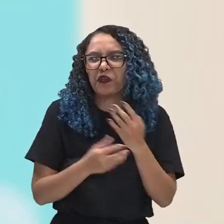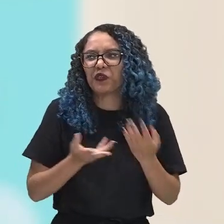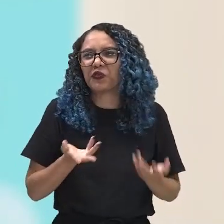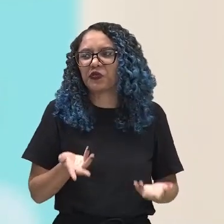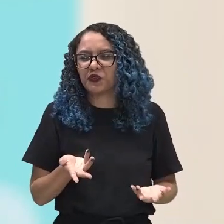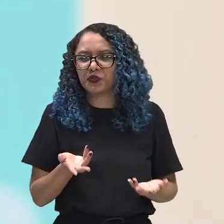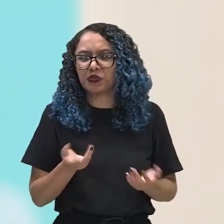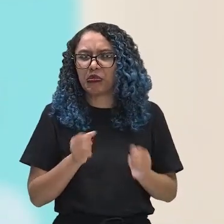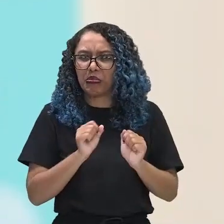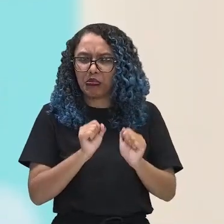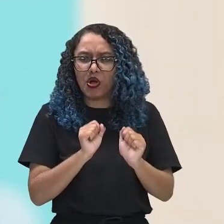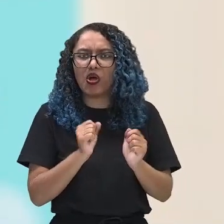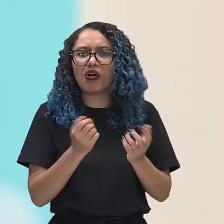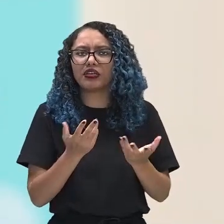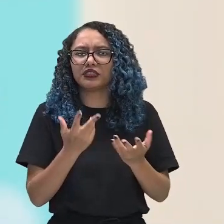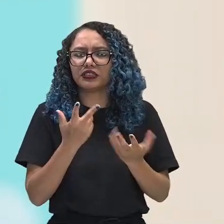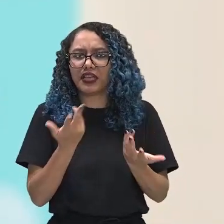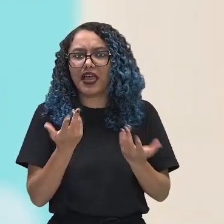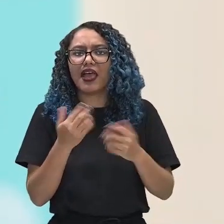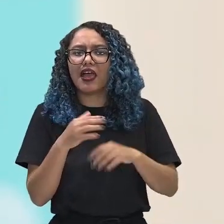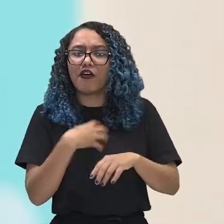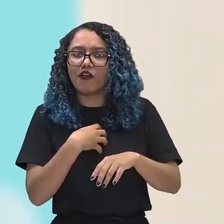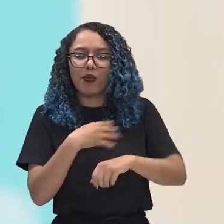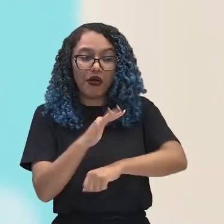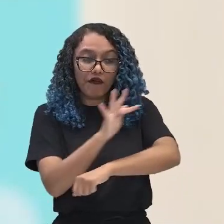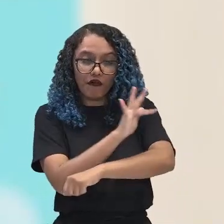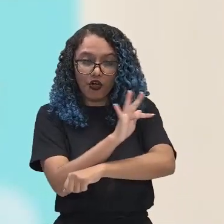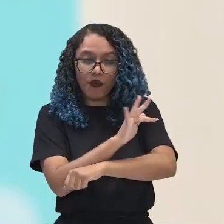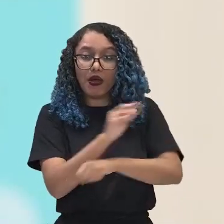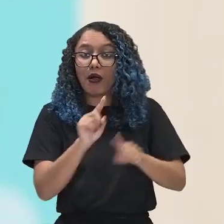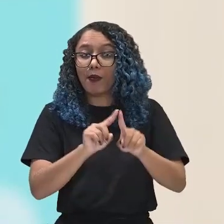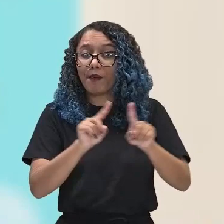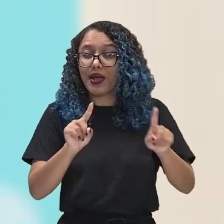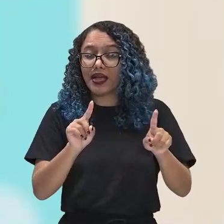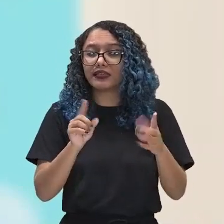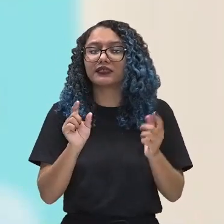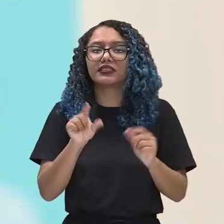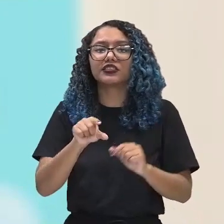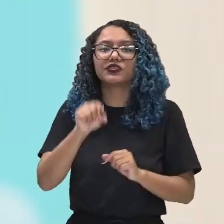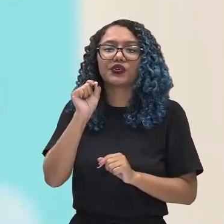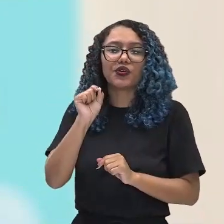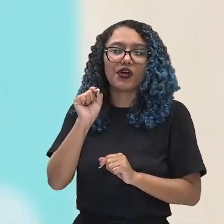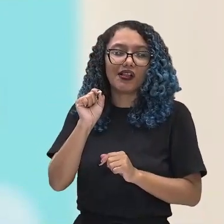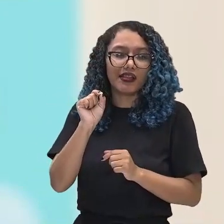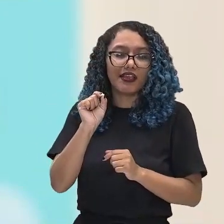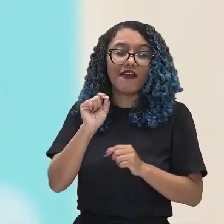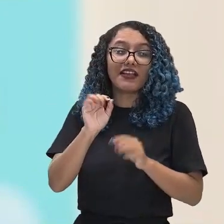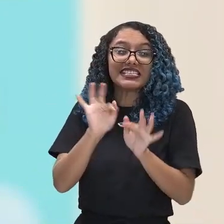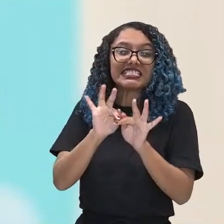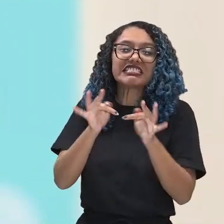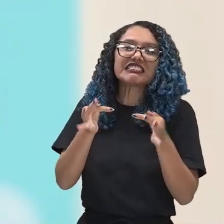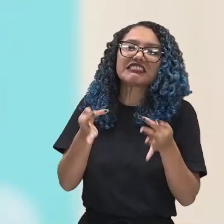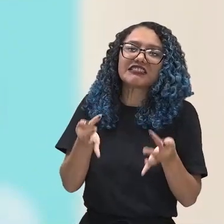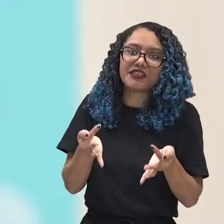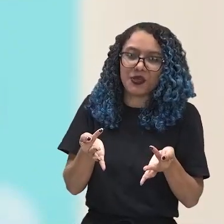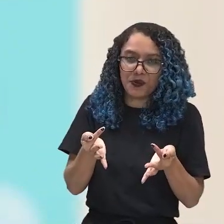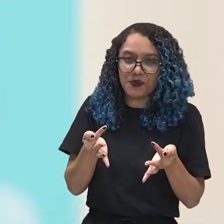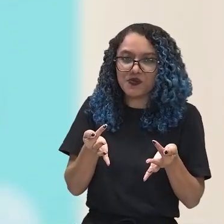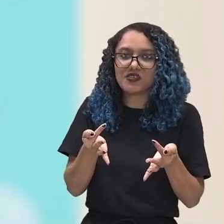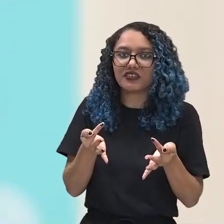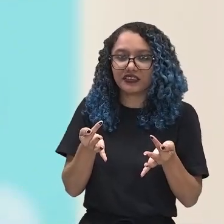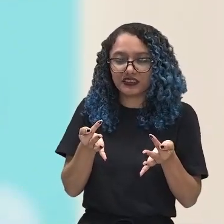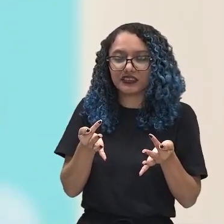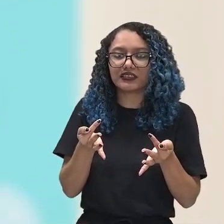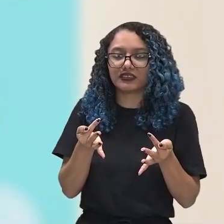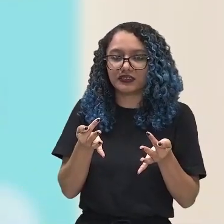isso, seria uma forma mais formal de falar. Mas aí eu prefiro usar uma fala mais simples, uma fala que vocês